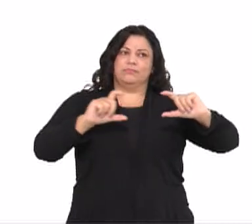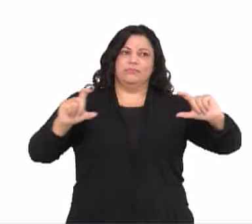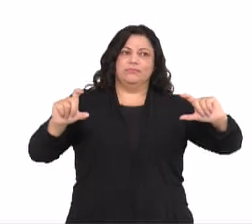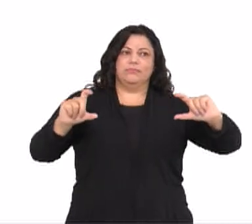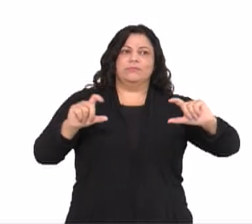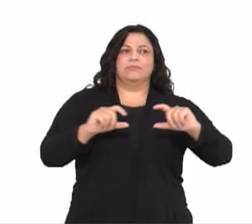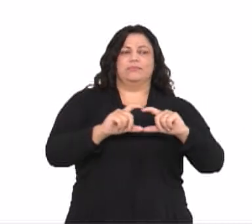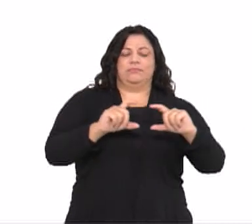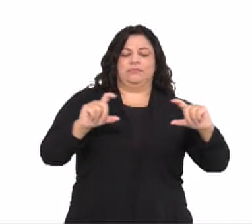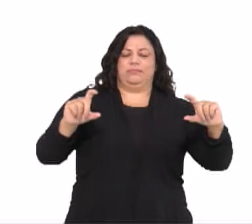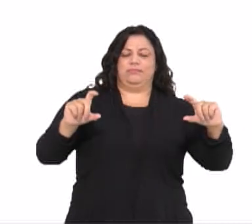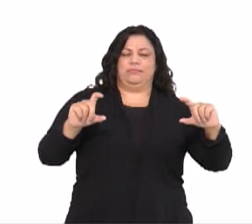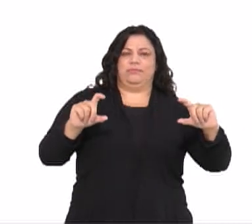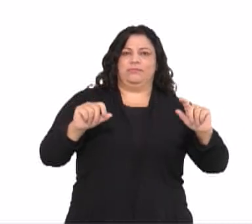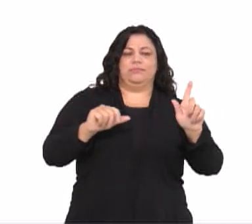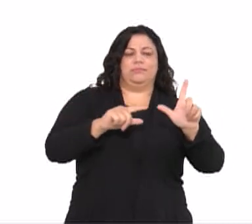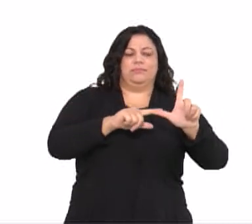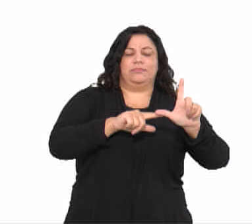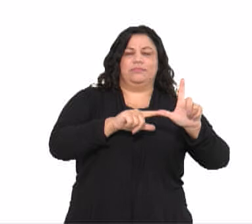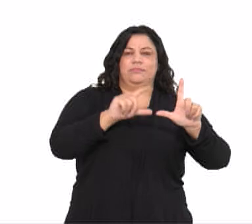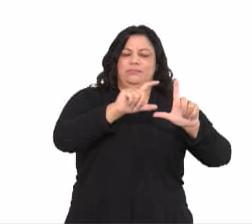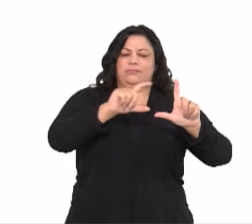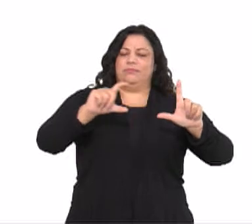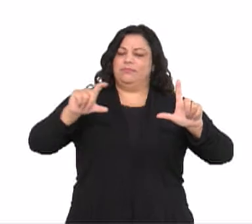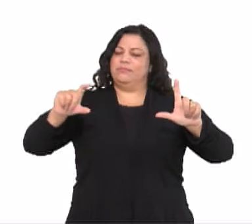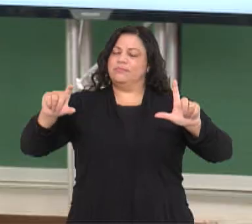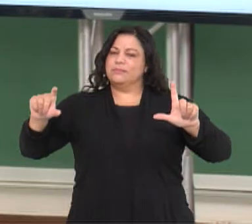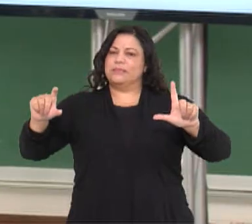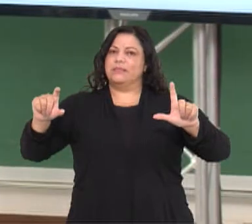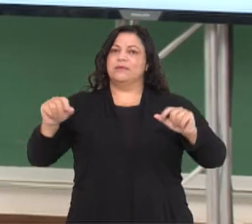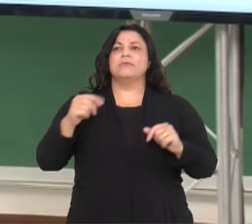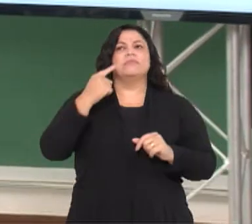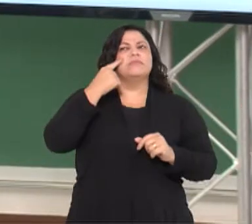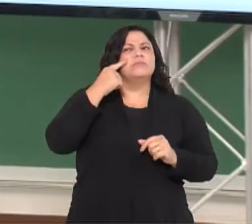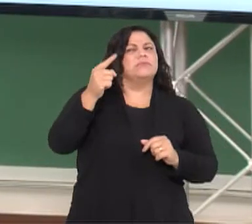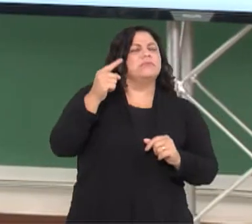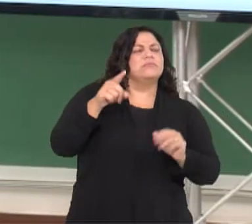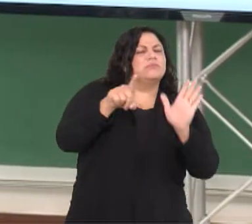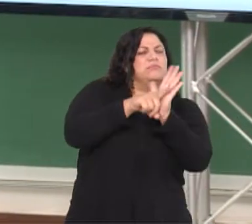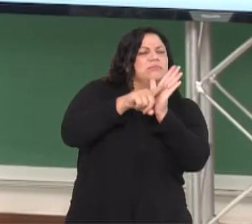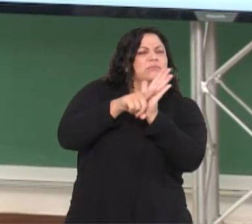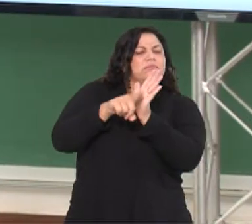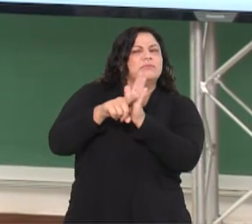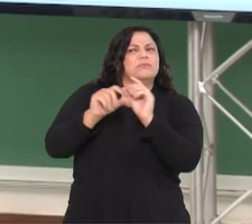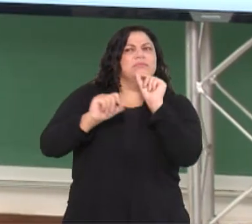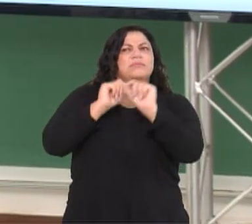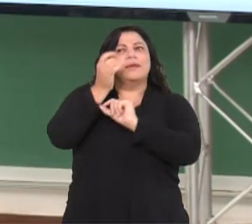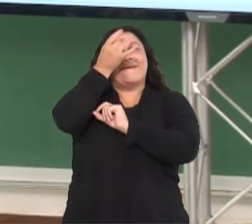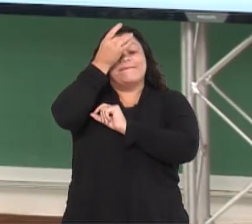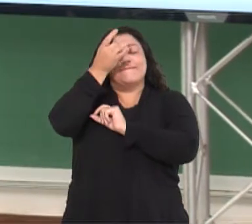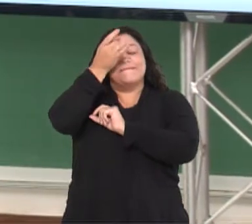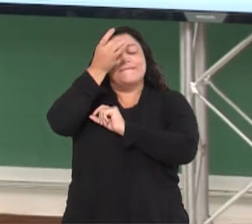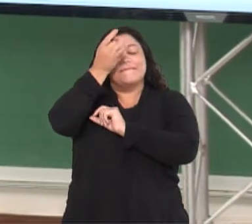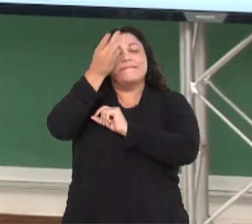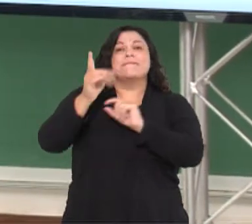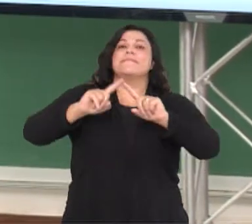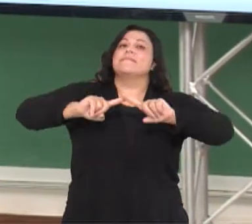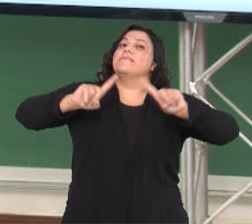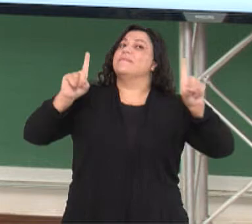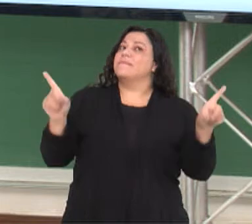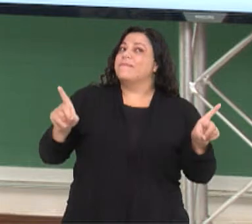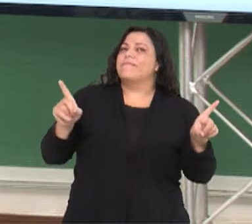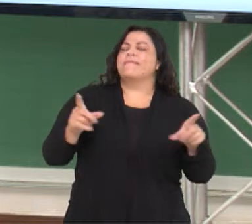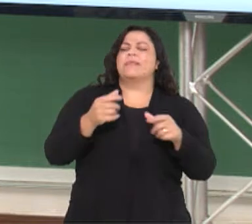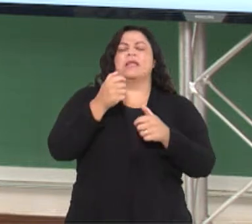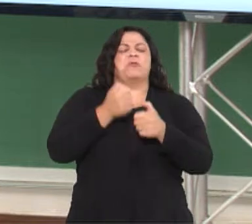quarta mais x mais 9. Veja então, subtração, gente, é facinho. Mas ó, tá jogando TFT